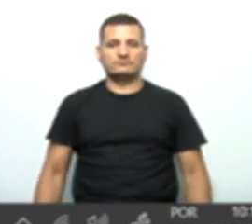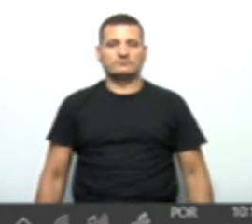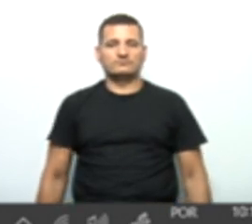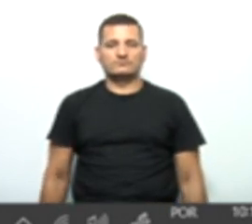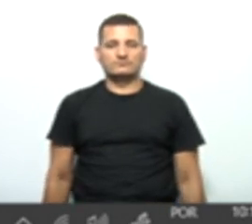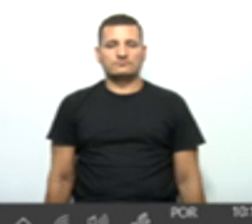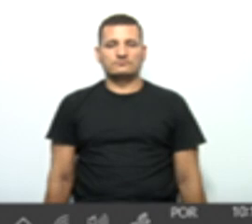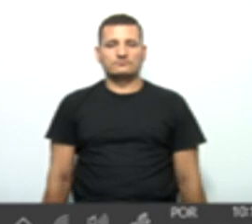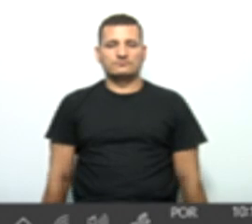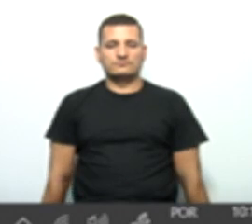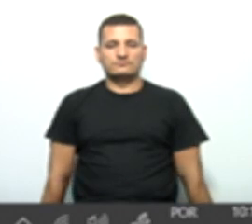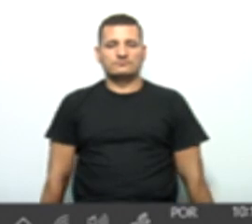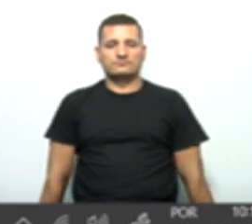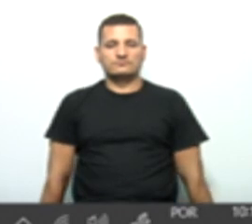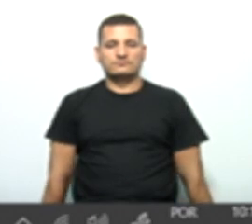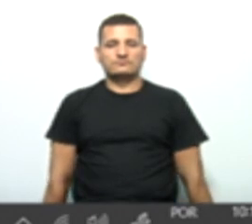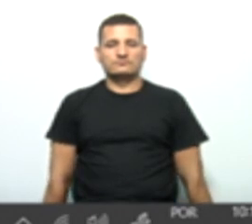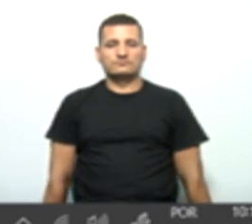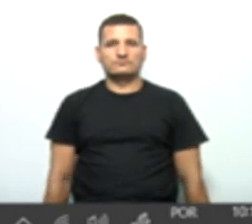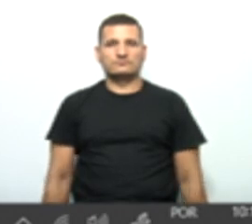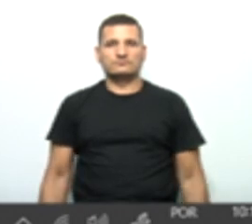8895. 2 pontos,